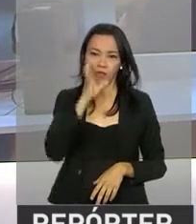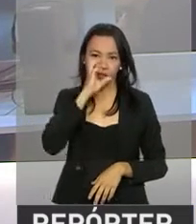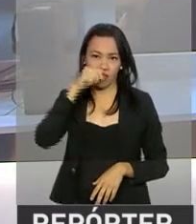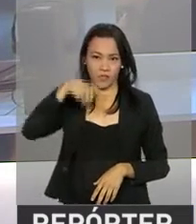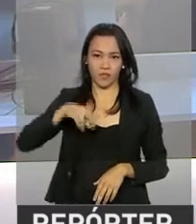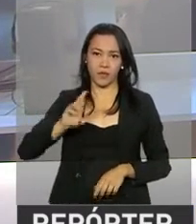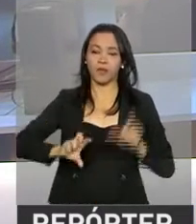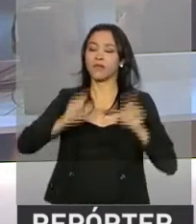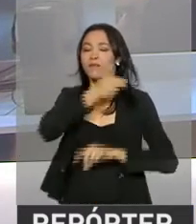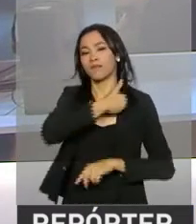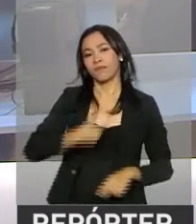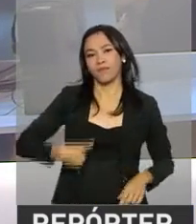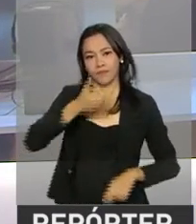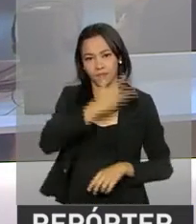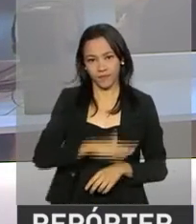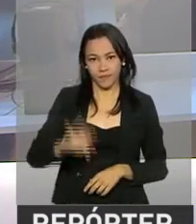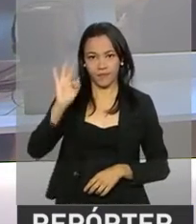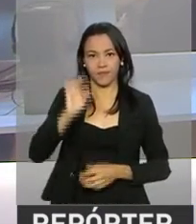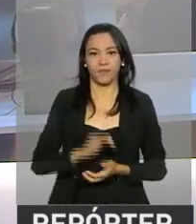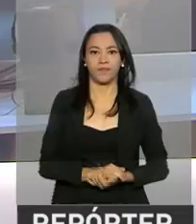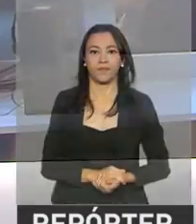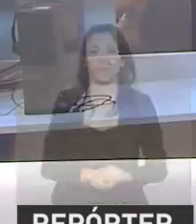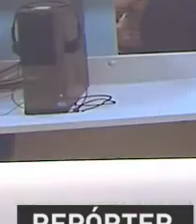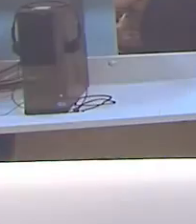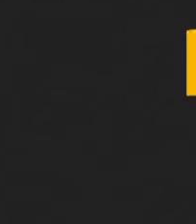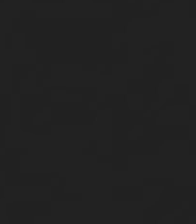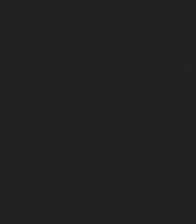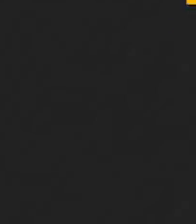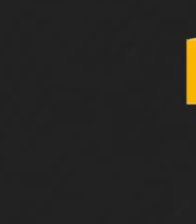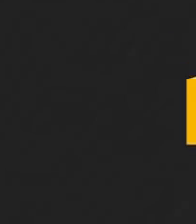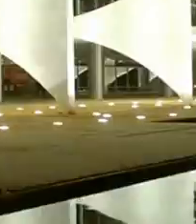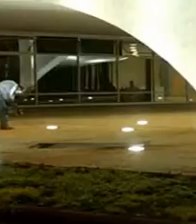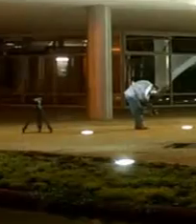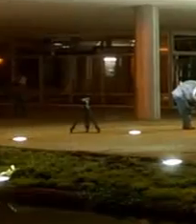e continue com a gente aqui na NBR a TV do governo federal e